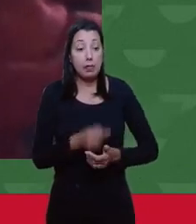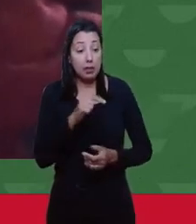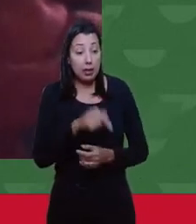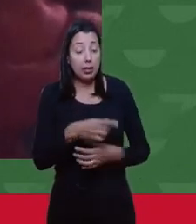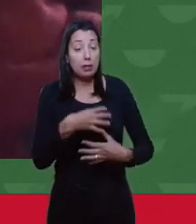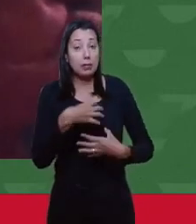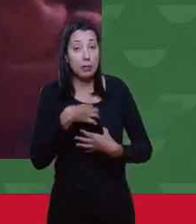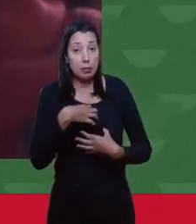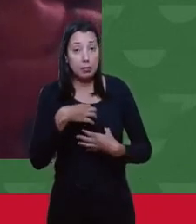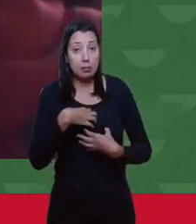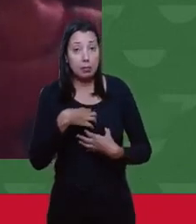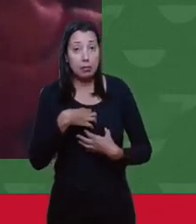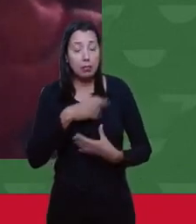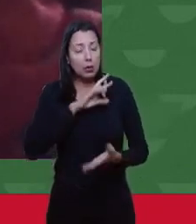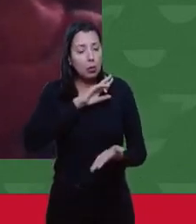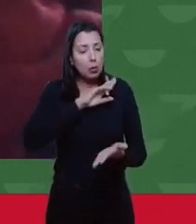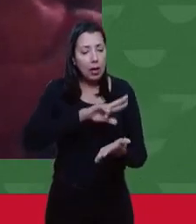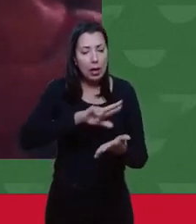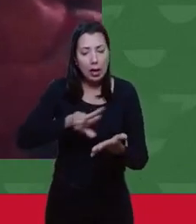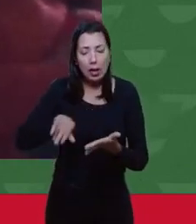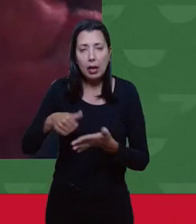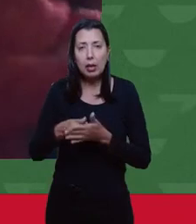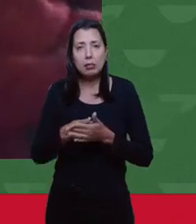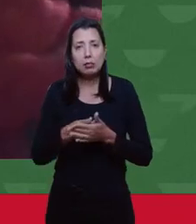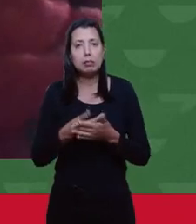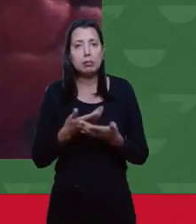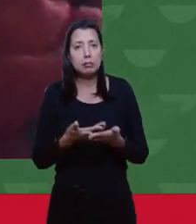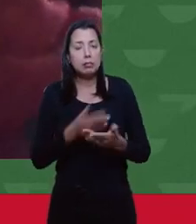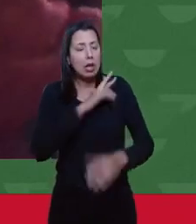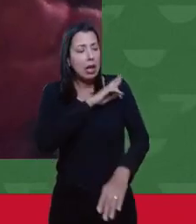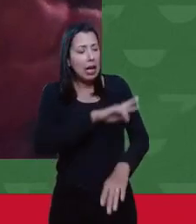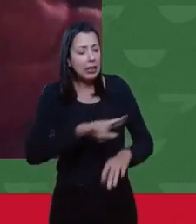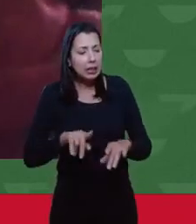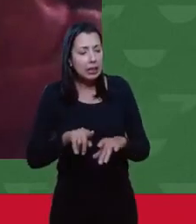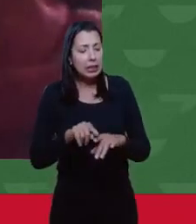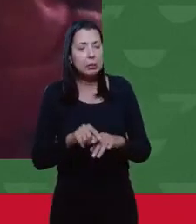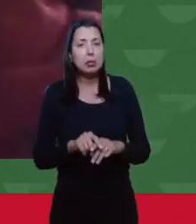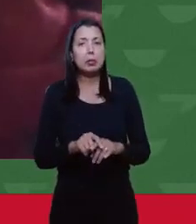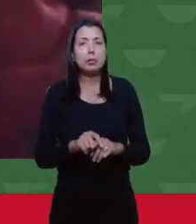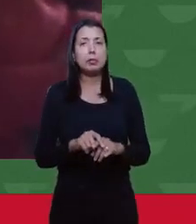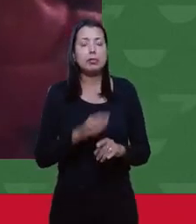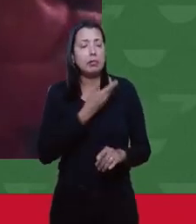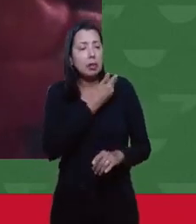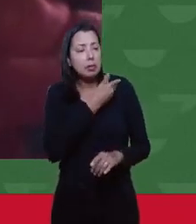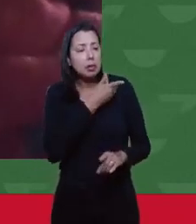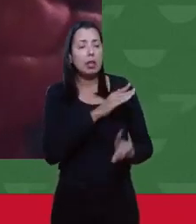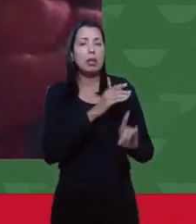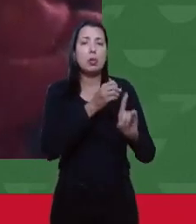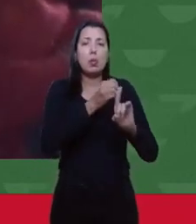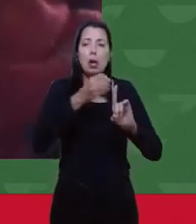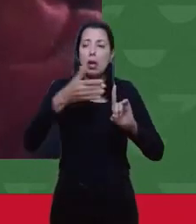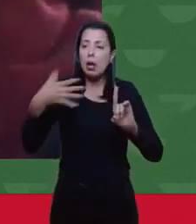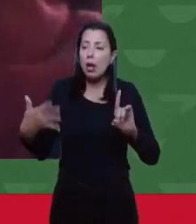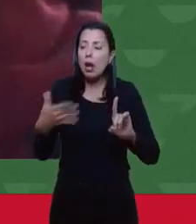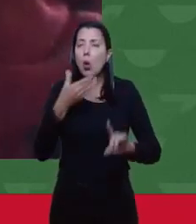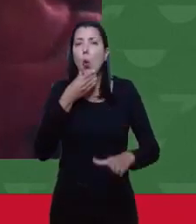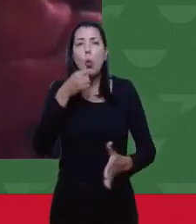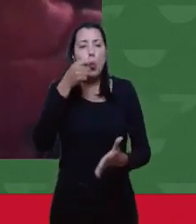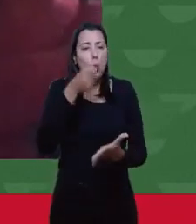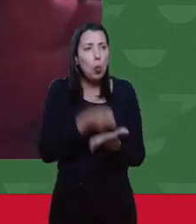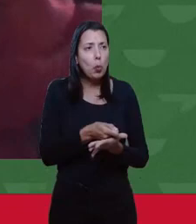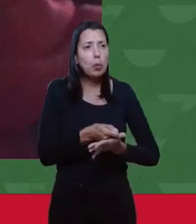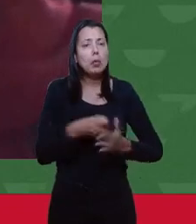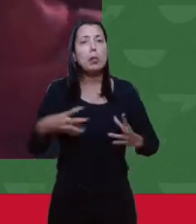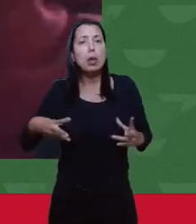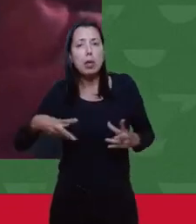Neste sentido, o racismo, a LGBTfobia, o machismo